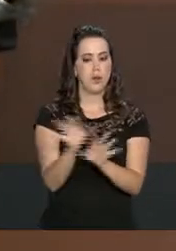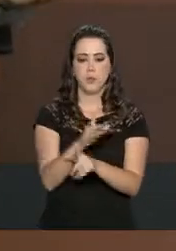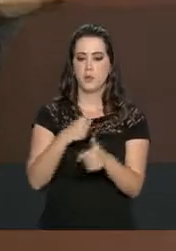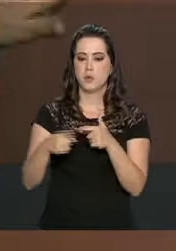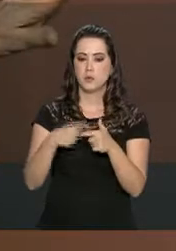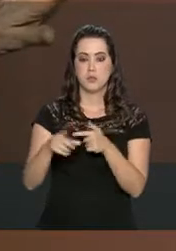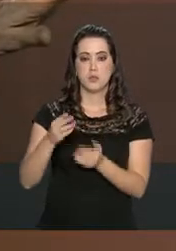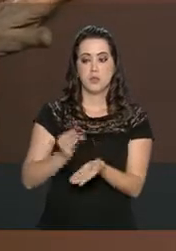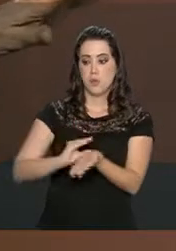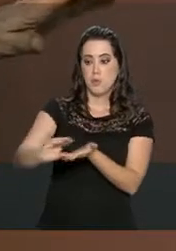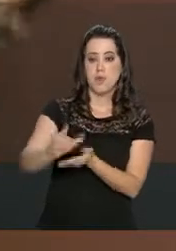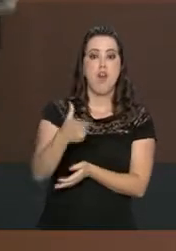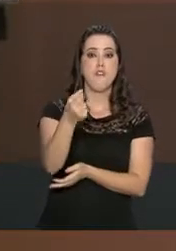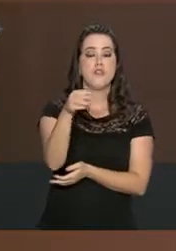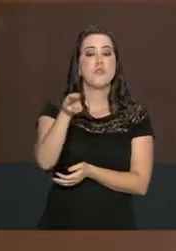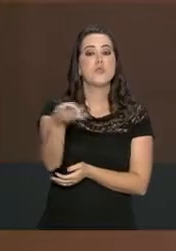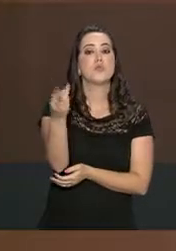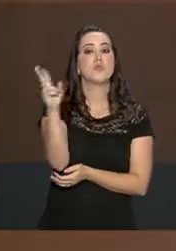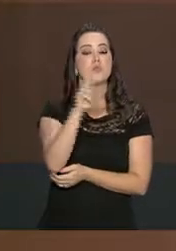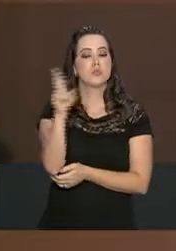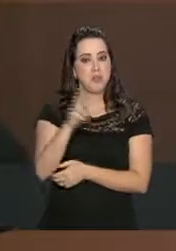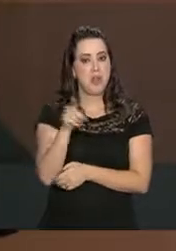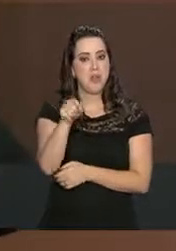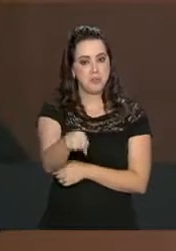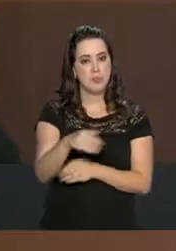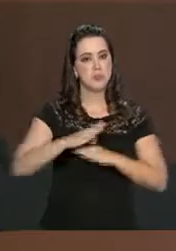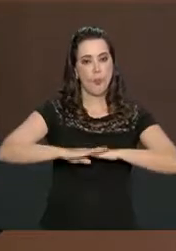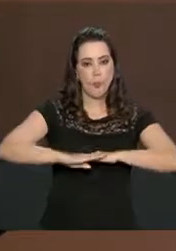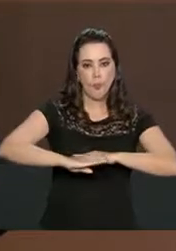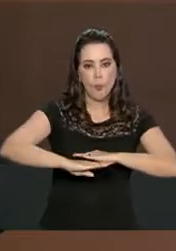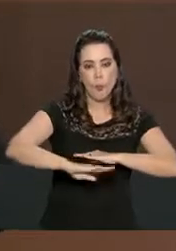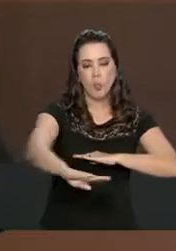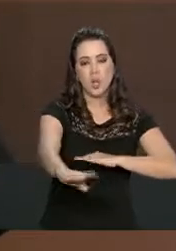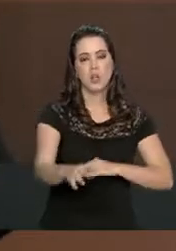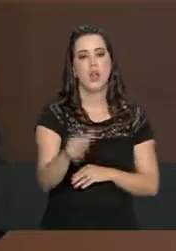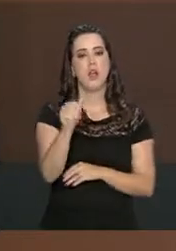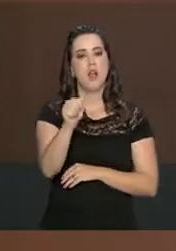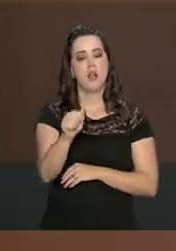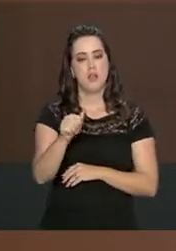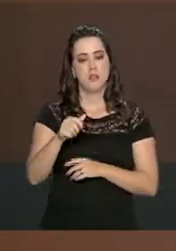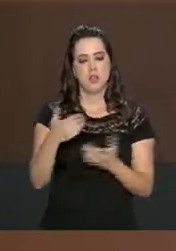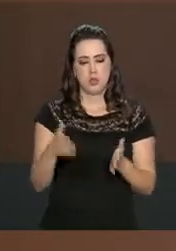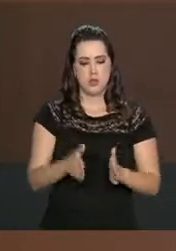nós vamos mandar 20 milhões, não é isso? 20 milhões para o asfalto, não